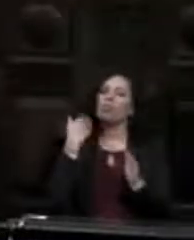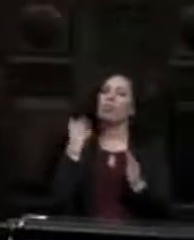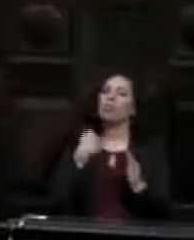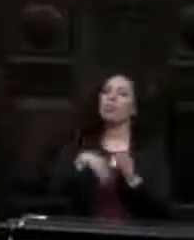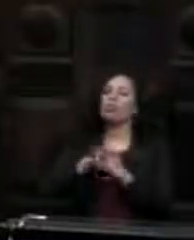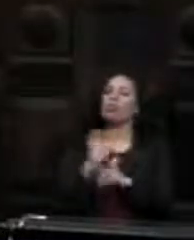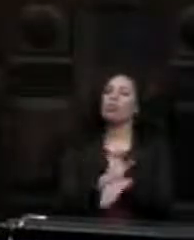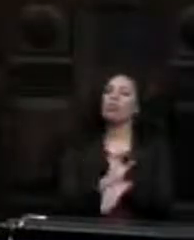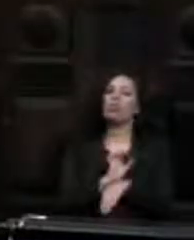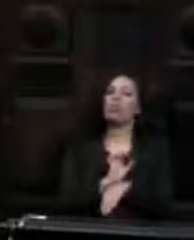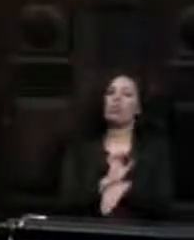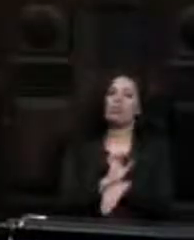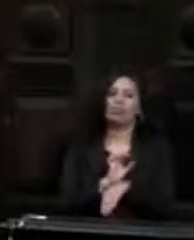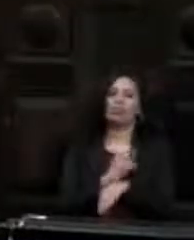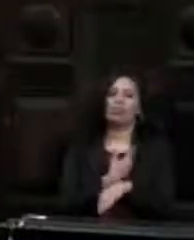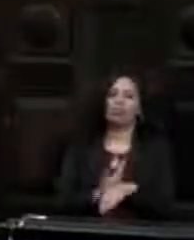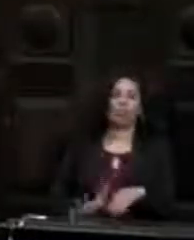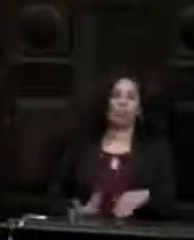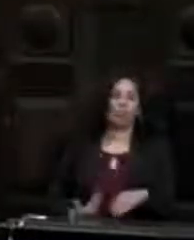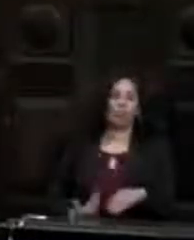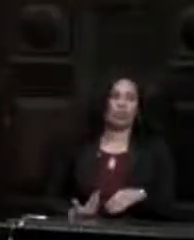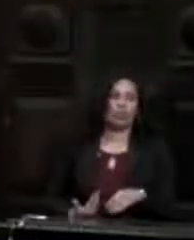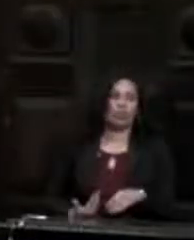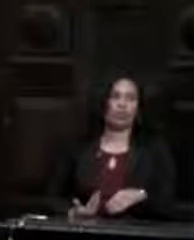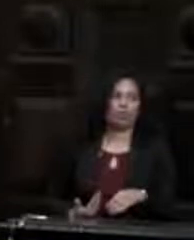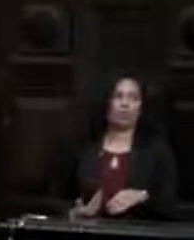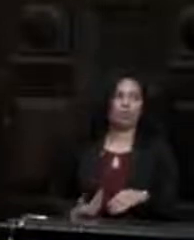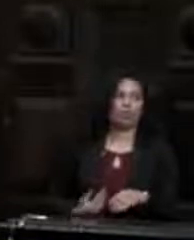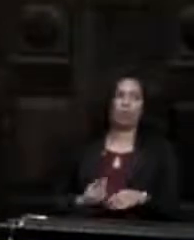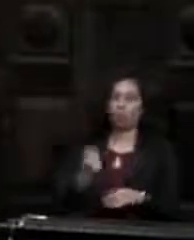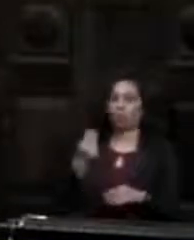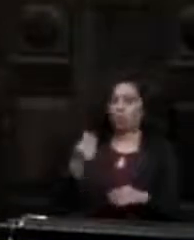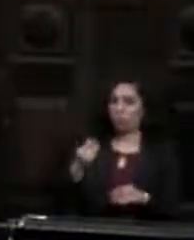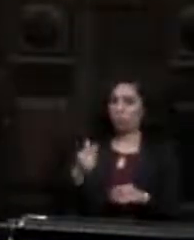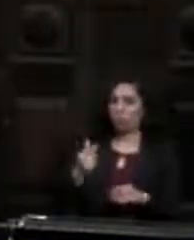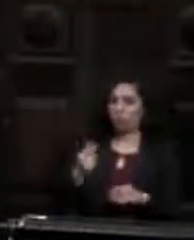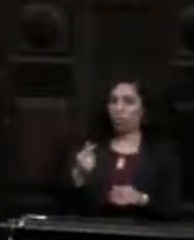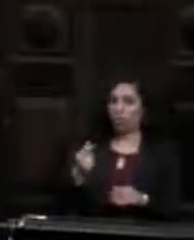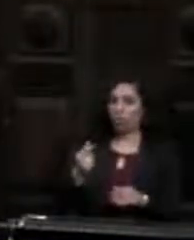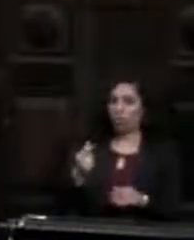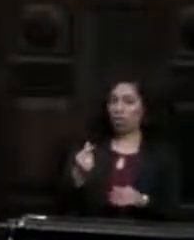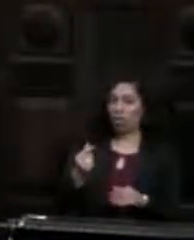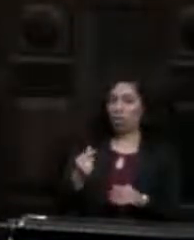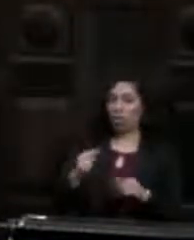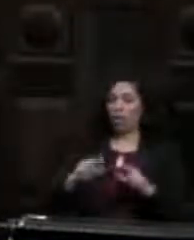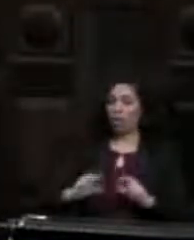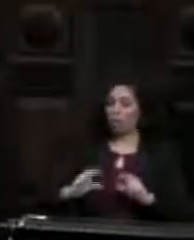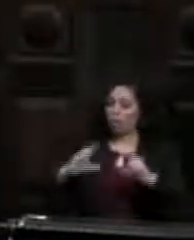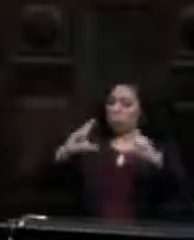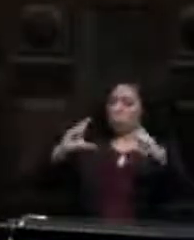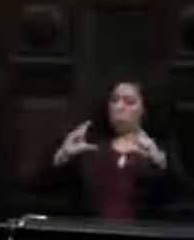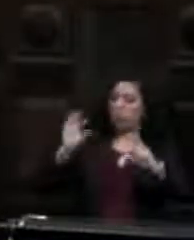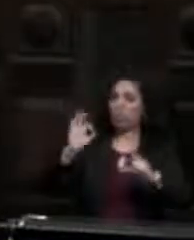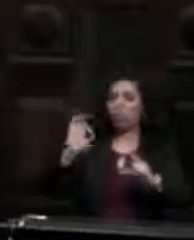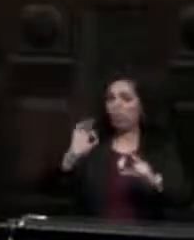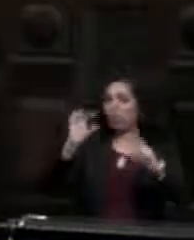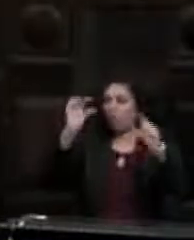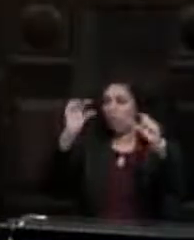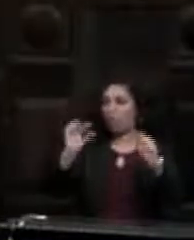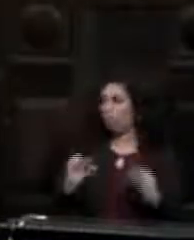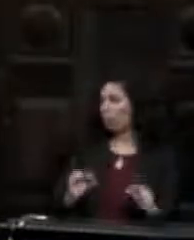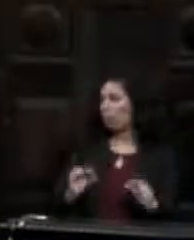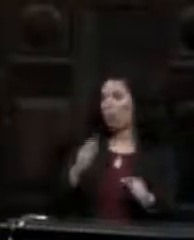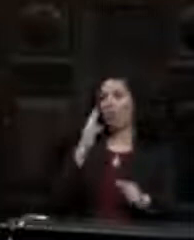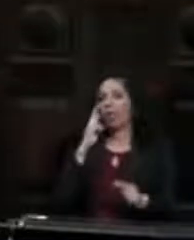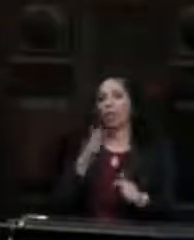receita é por conta da inexistência dela, não suficiente, que as